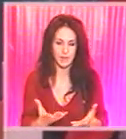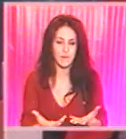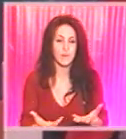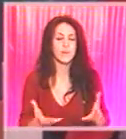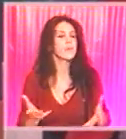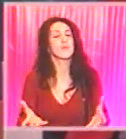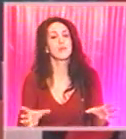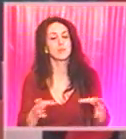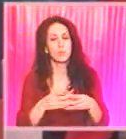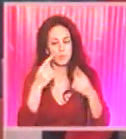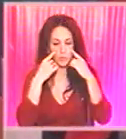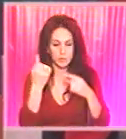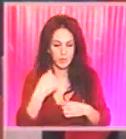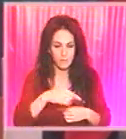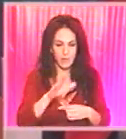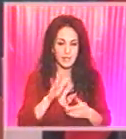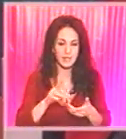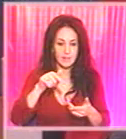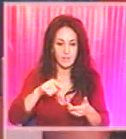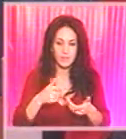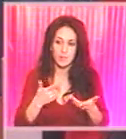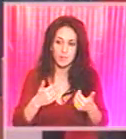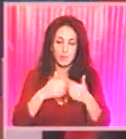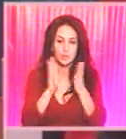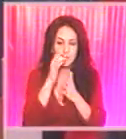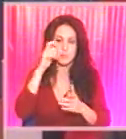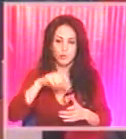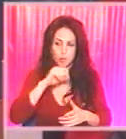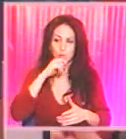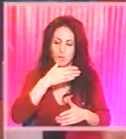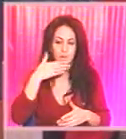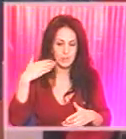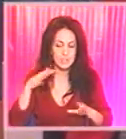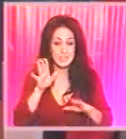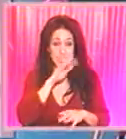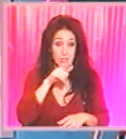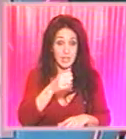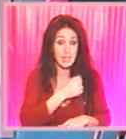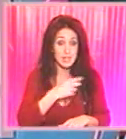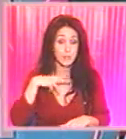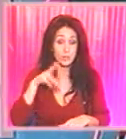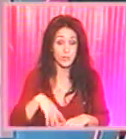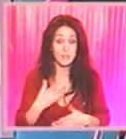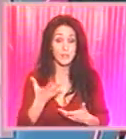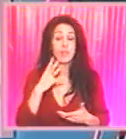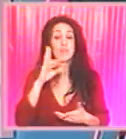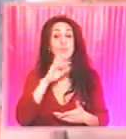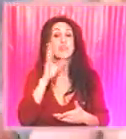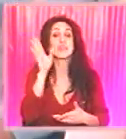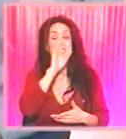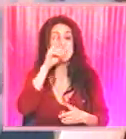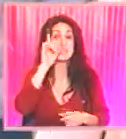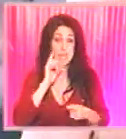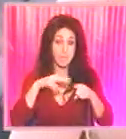levou a cabo, que vai tornar a biometria uma realidade para todos nós. Se isto um dia chega às casas portuguesas, quero saber como é que os amantes lá entram.